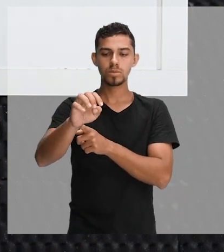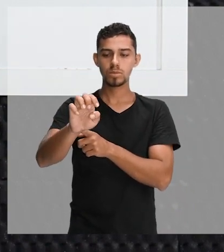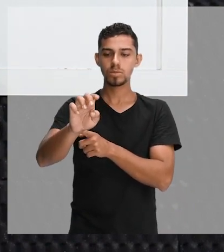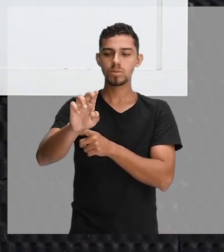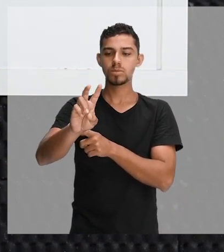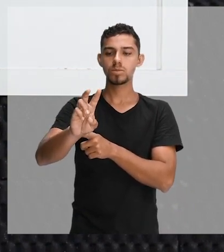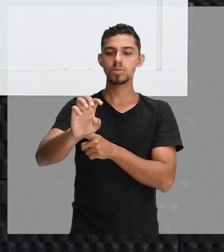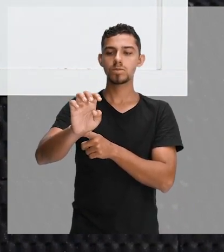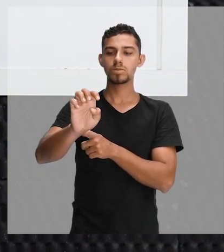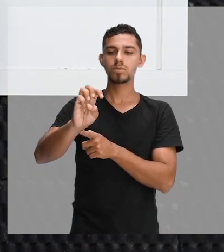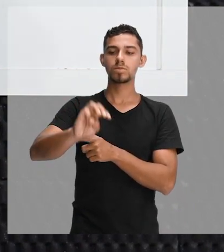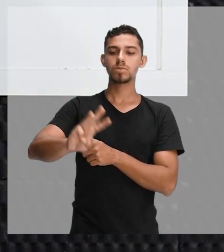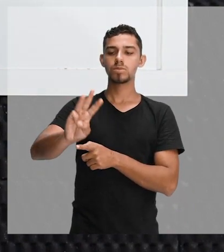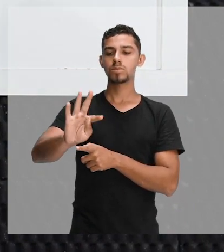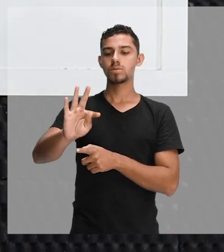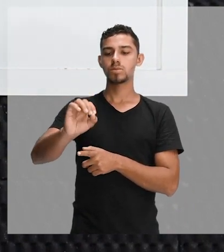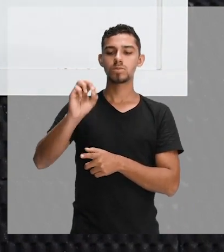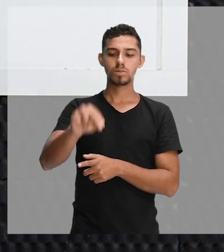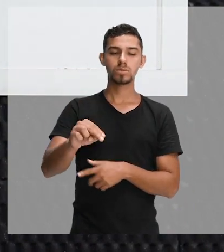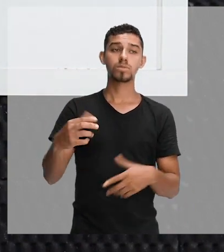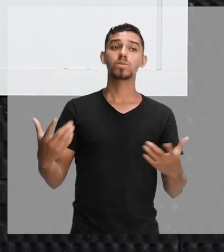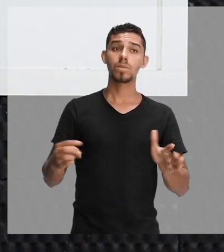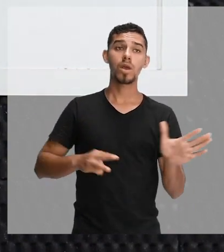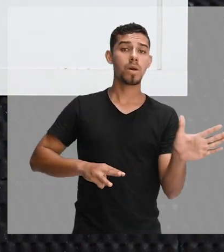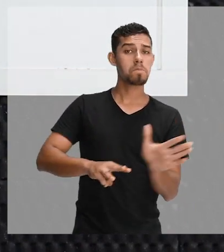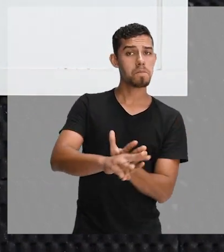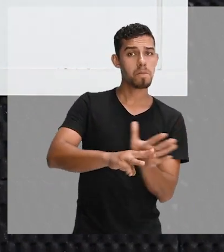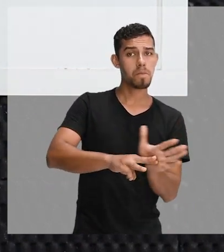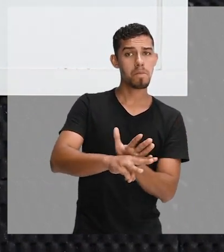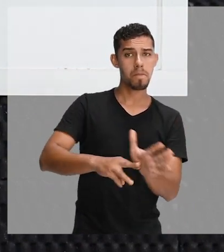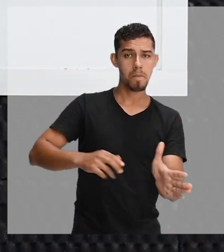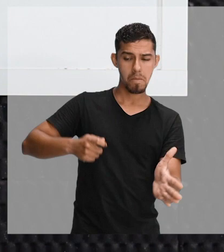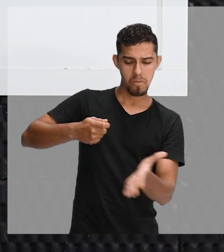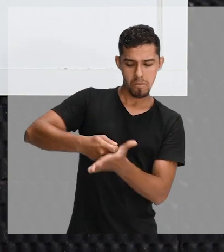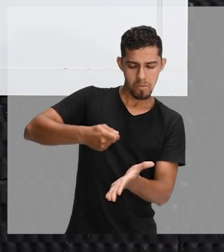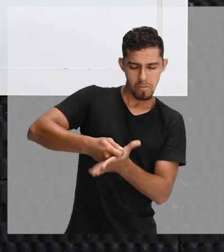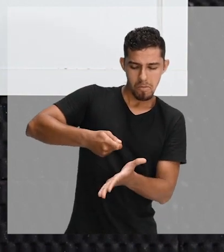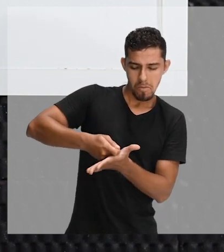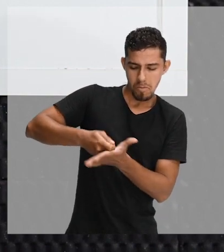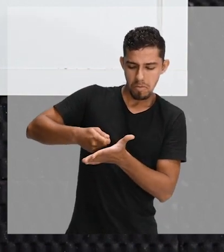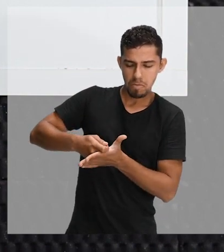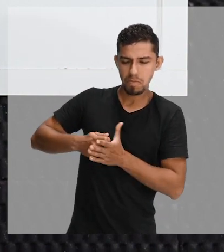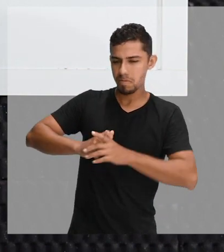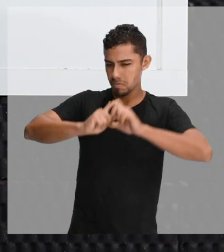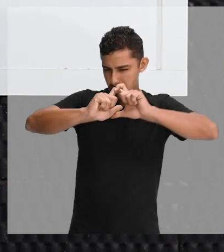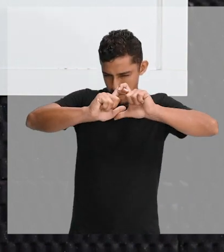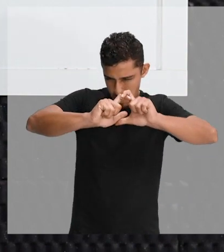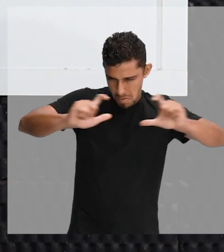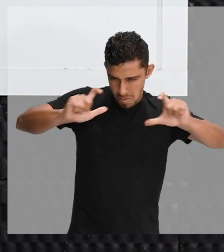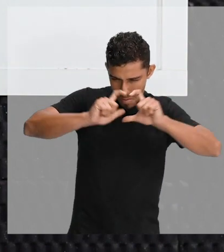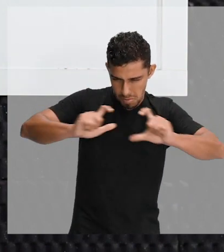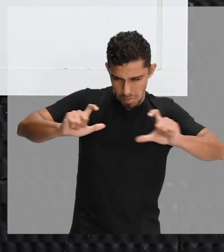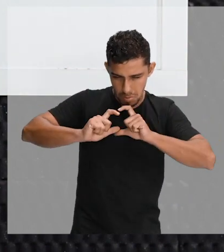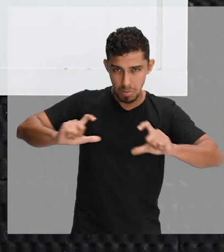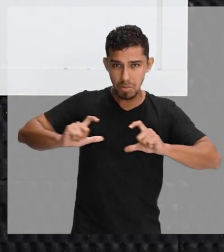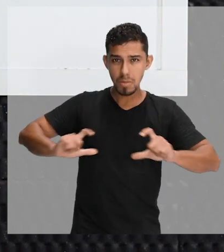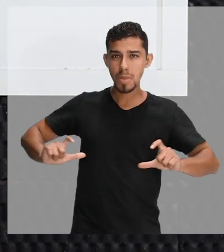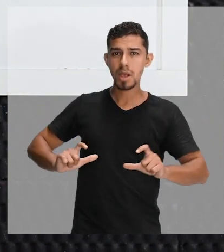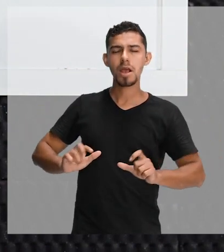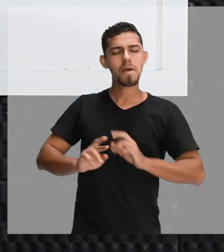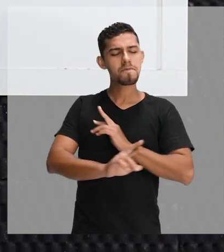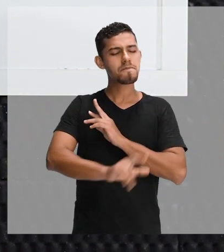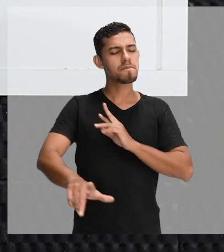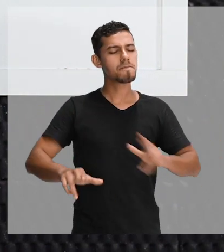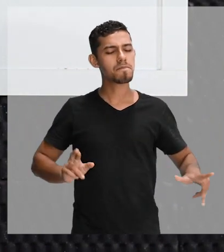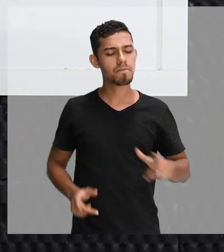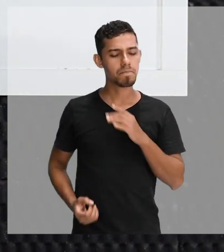uma metodologia extremamente rigorosa, uma fórmula, uma forma diferenciada de fazer as coisas,